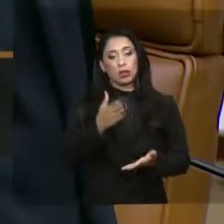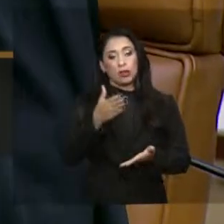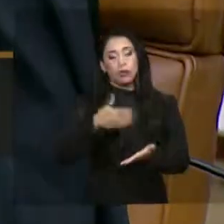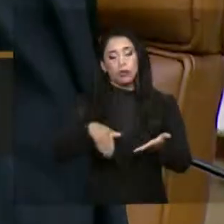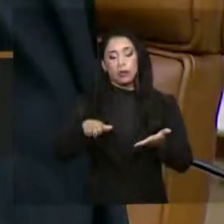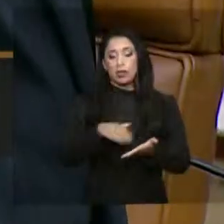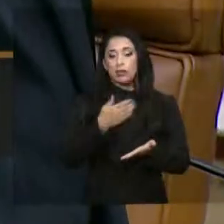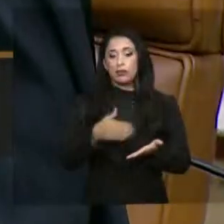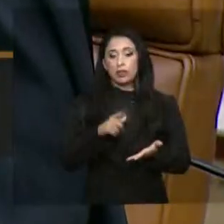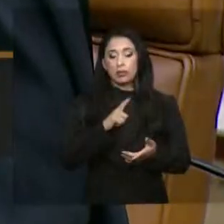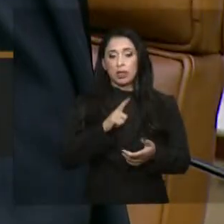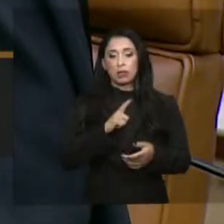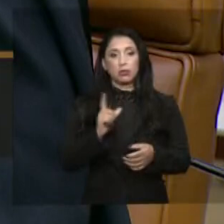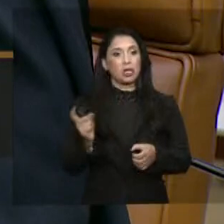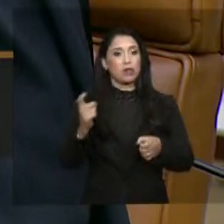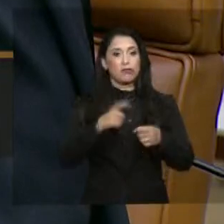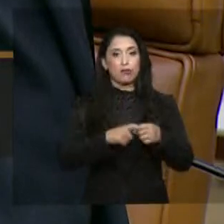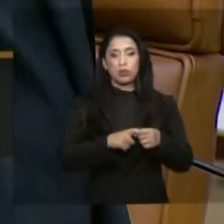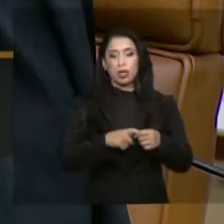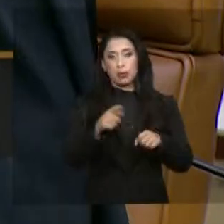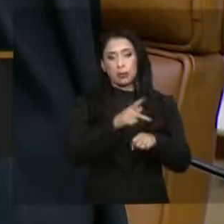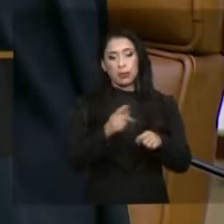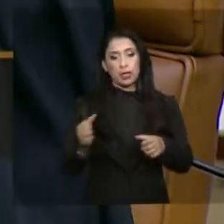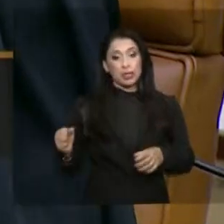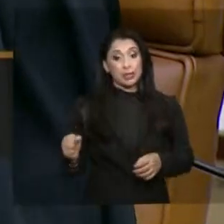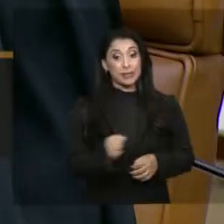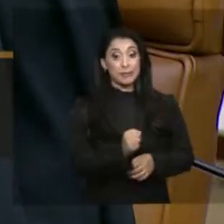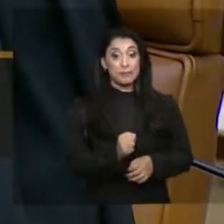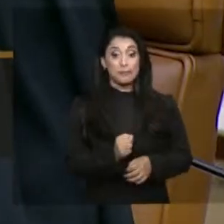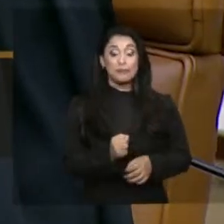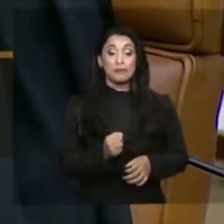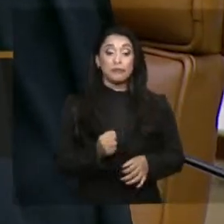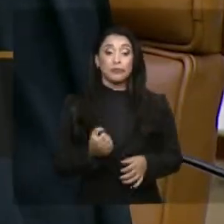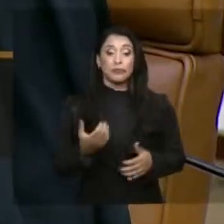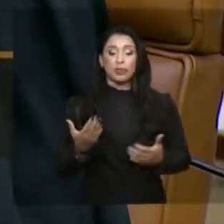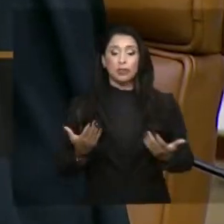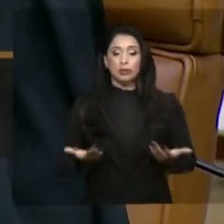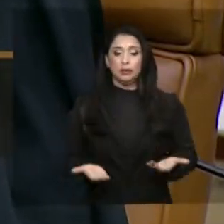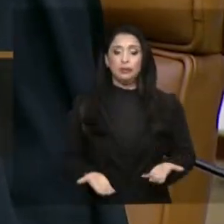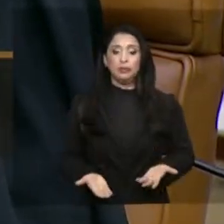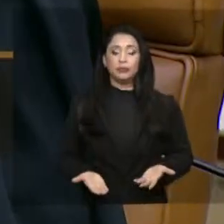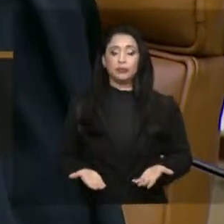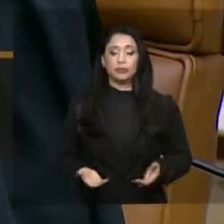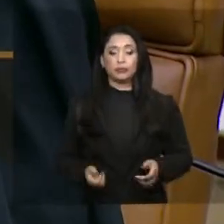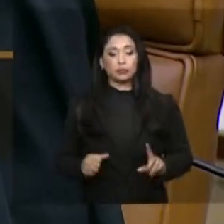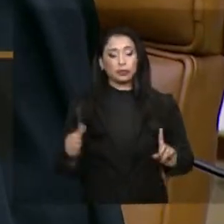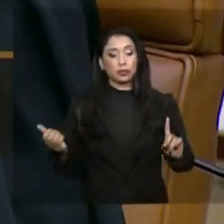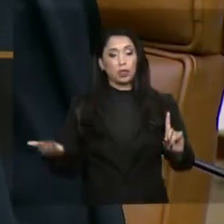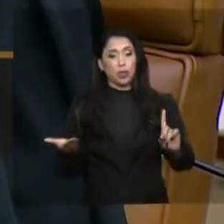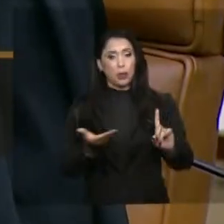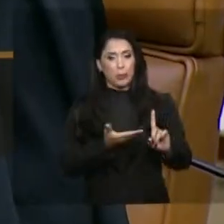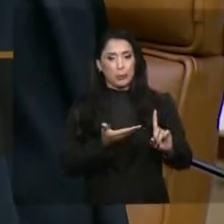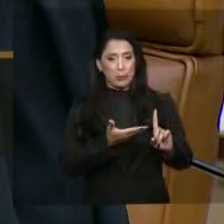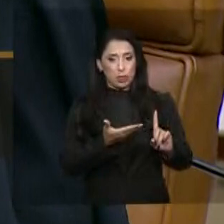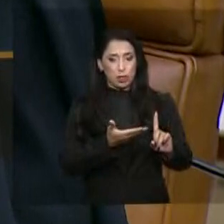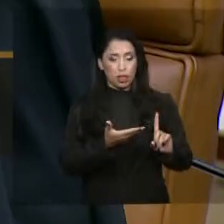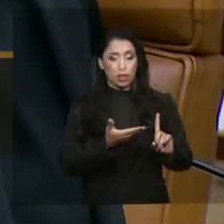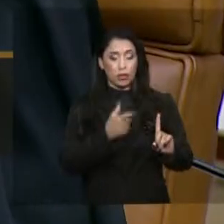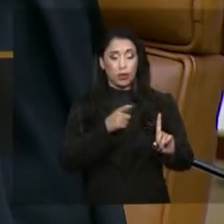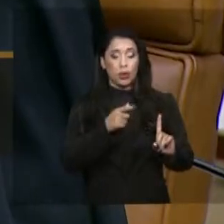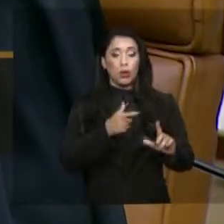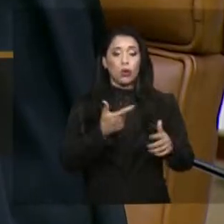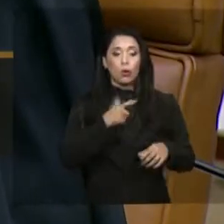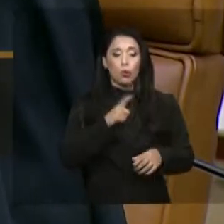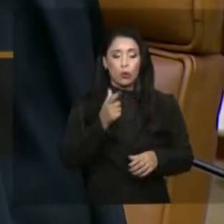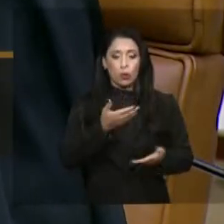da extradição. O que, e essa é a alegação do requerente, teria violado a regra